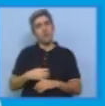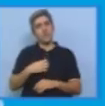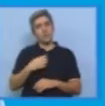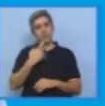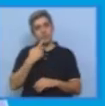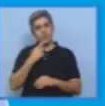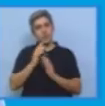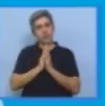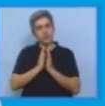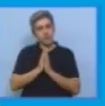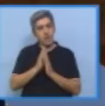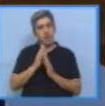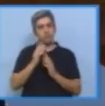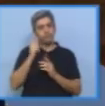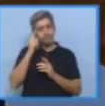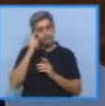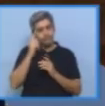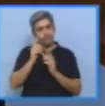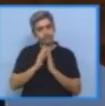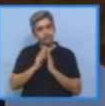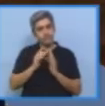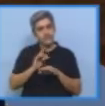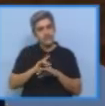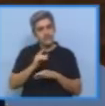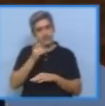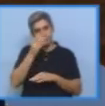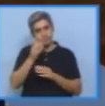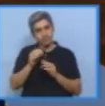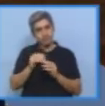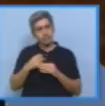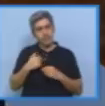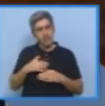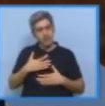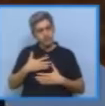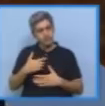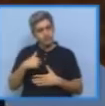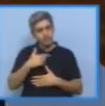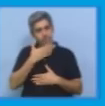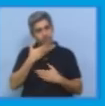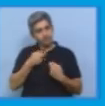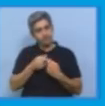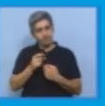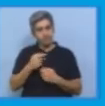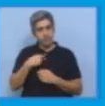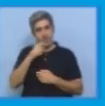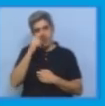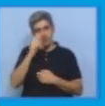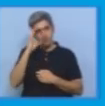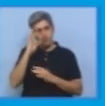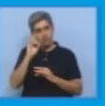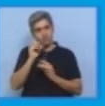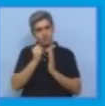questão vocacional, particularmente da questão vocacional, muito sensível à questão vocacional. E eu recordo-me, e isso marcou-me